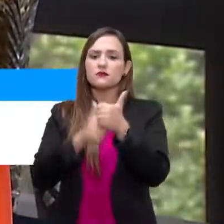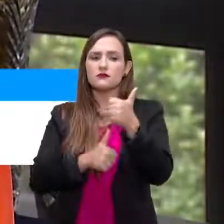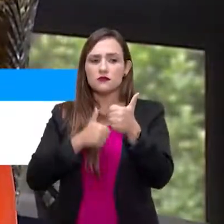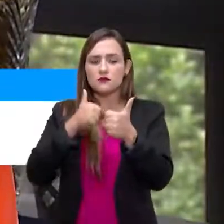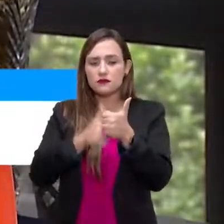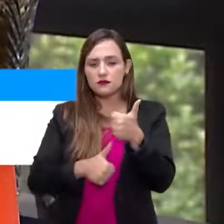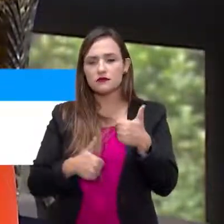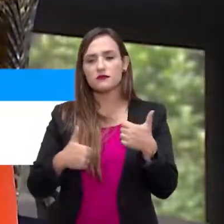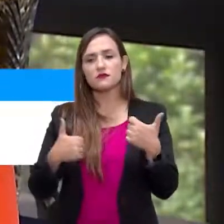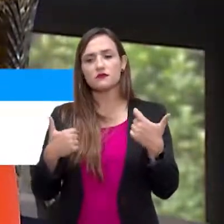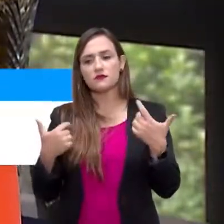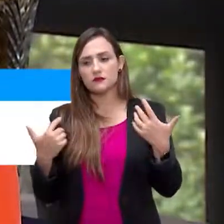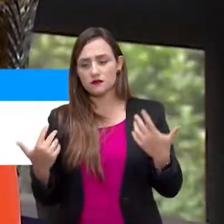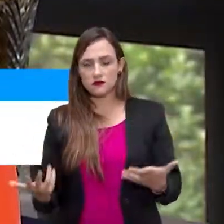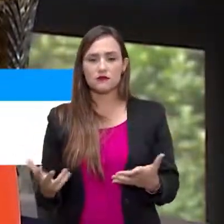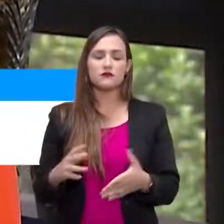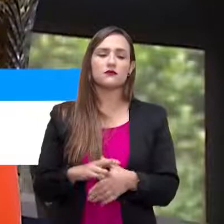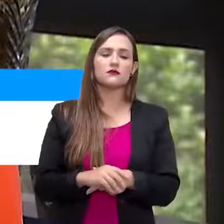para a gente refletir,